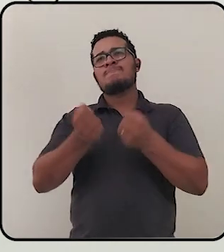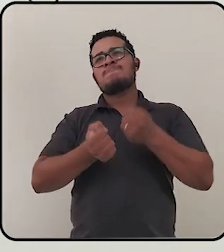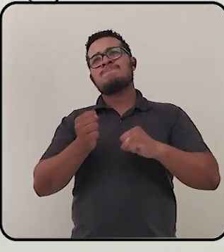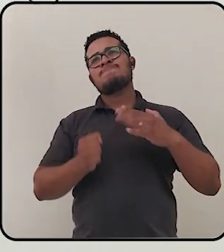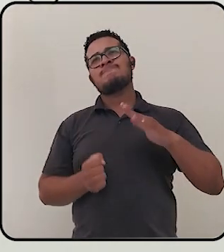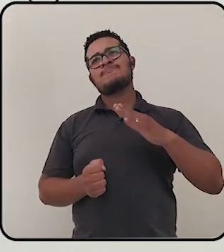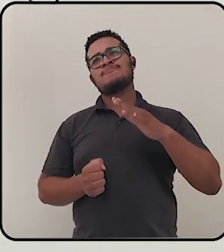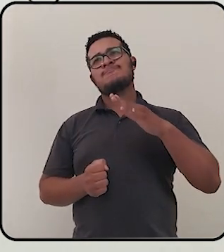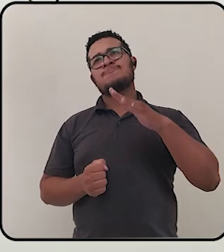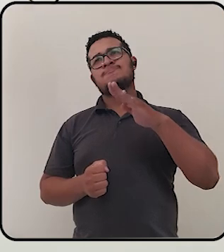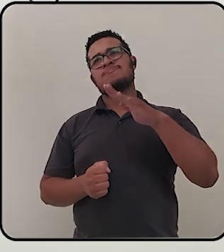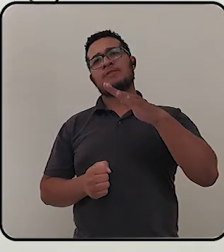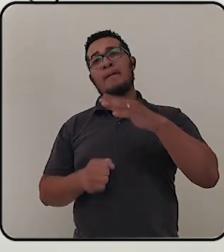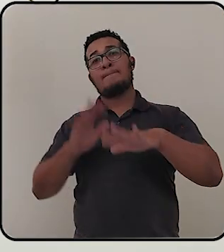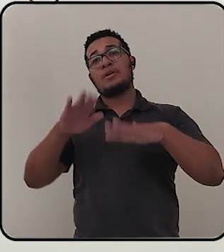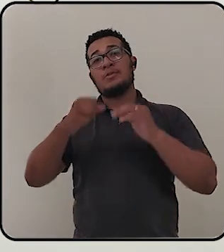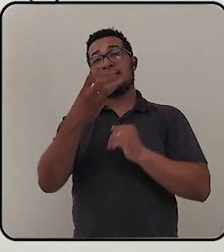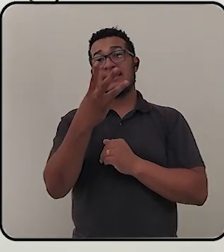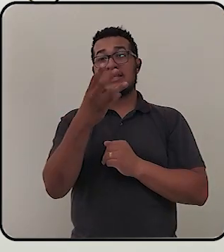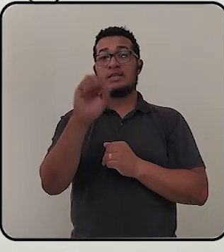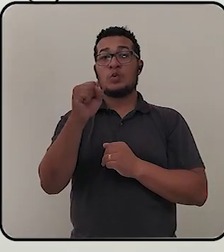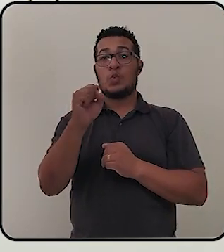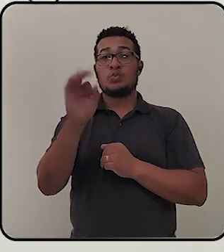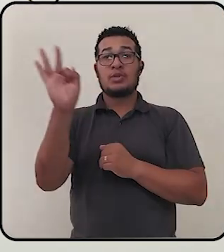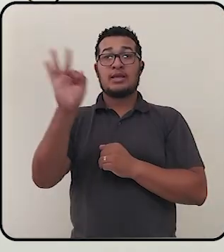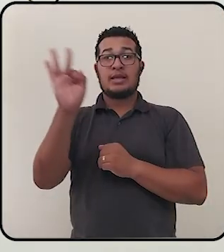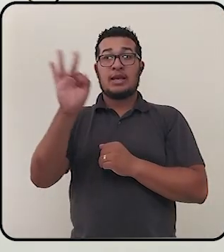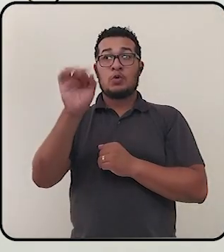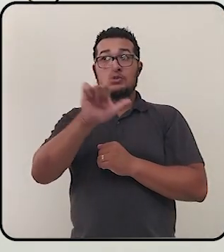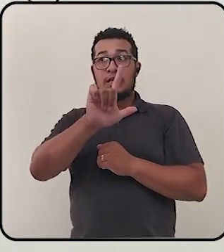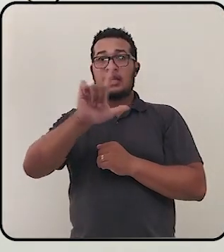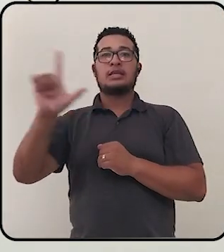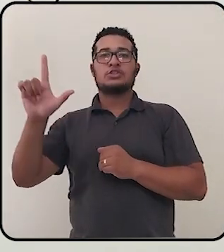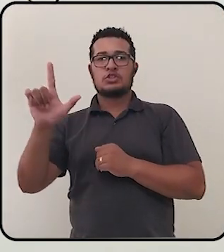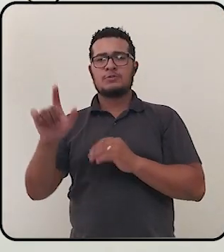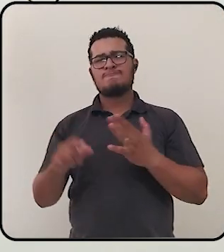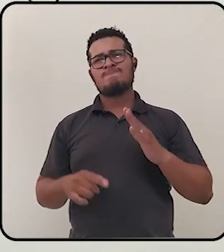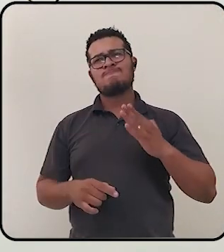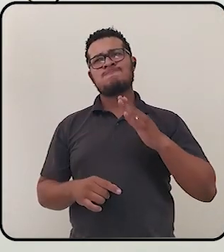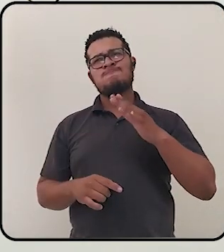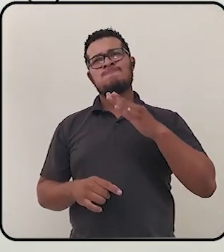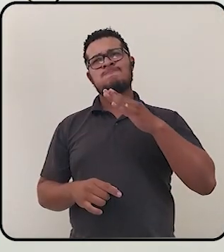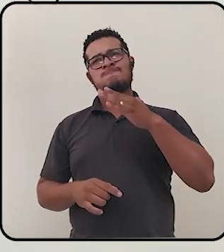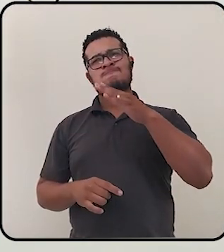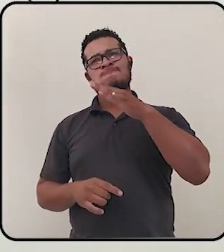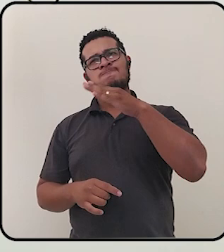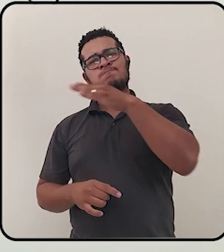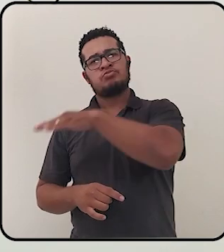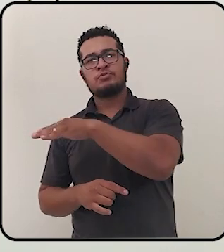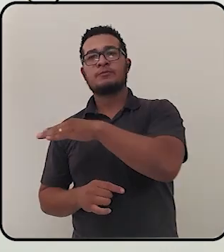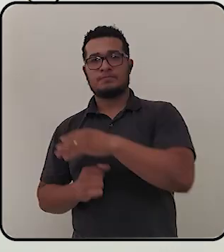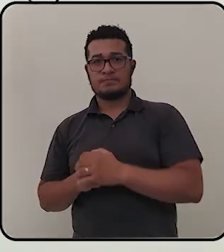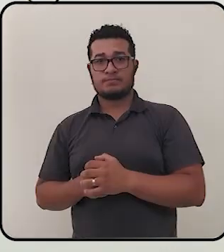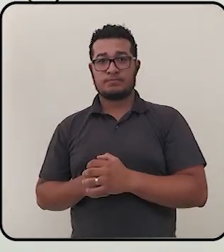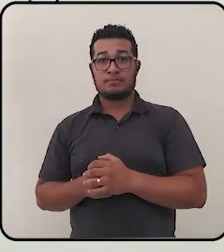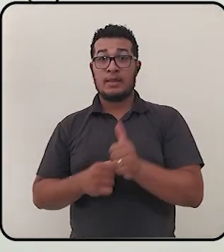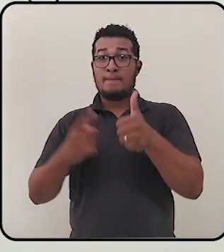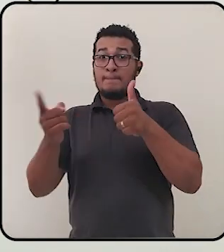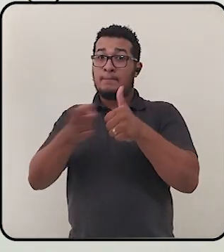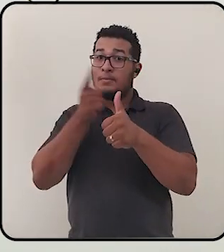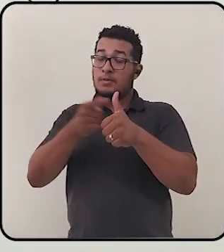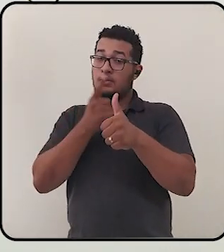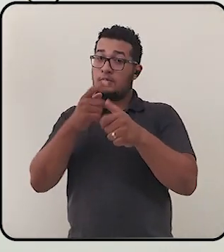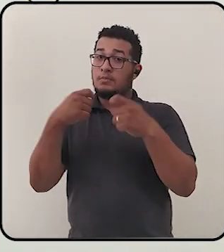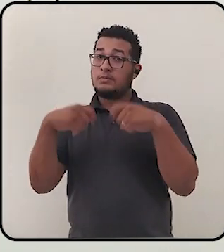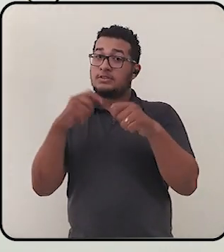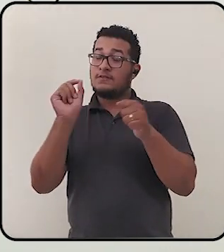11 horas para chegar numa localidade X, localizada a 38 graus leste de